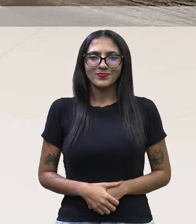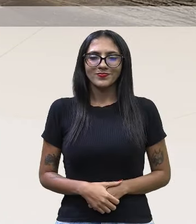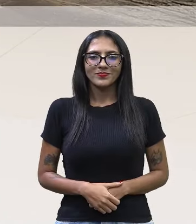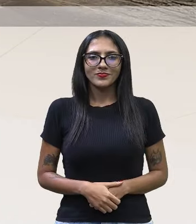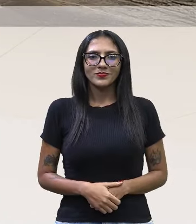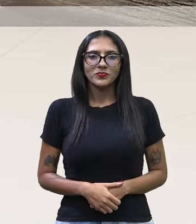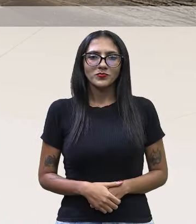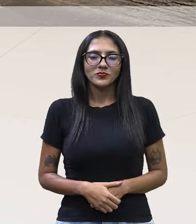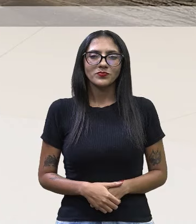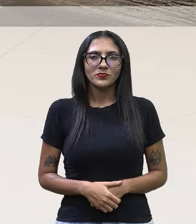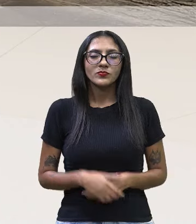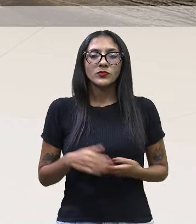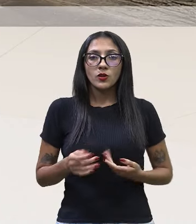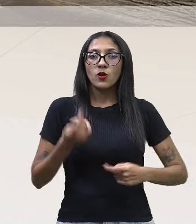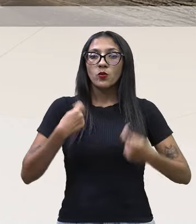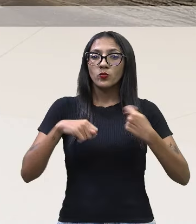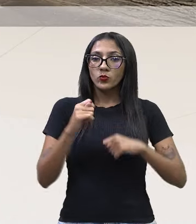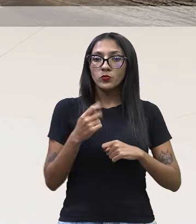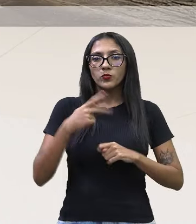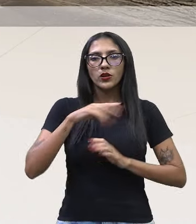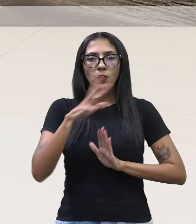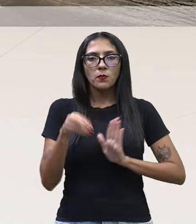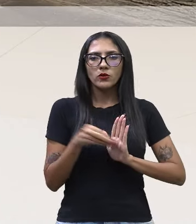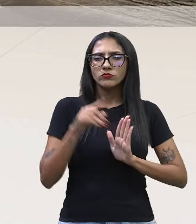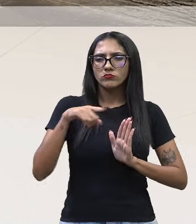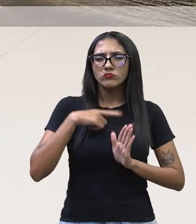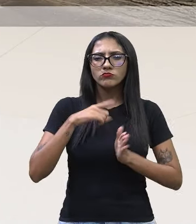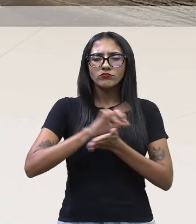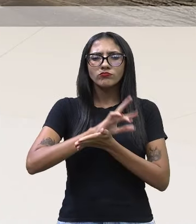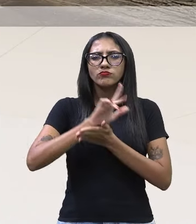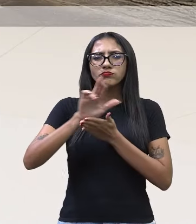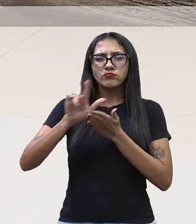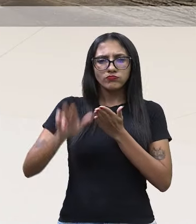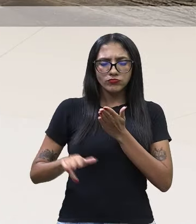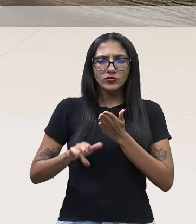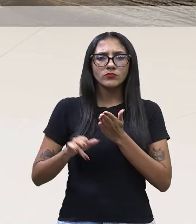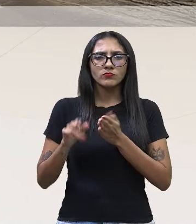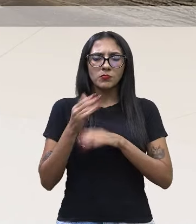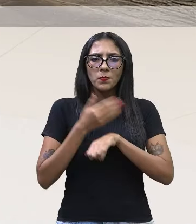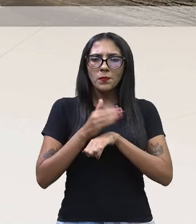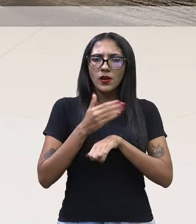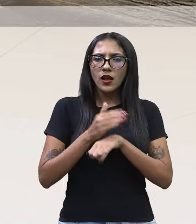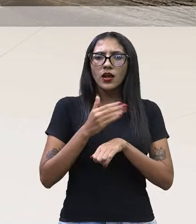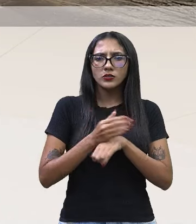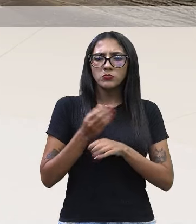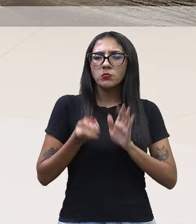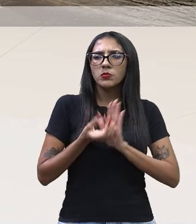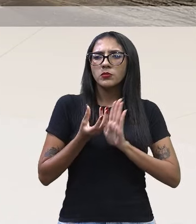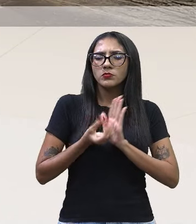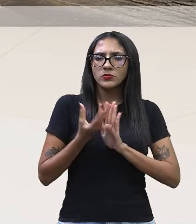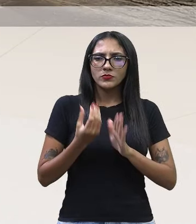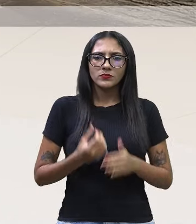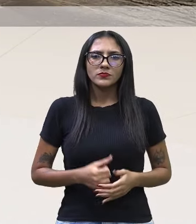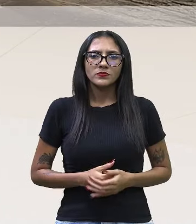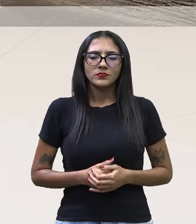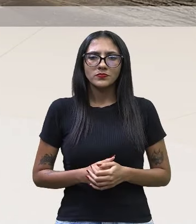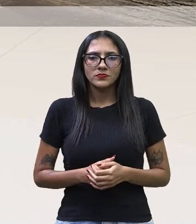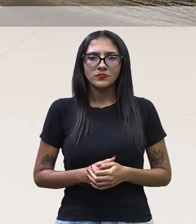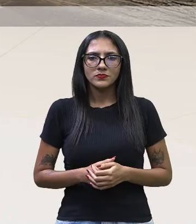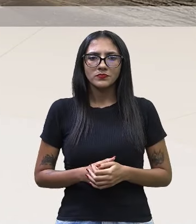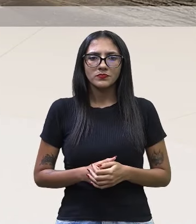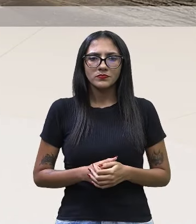aí a economia na Amazônia marcada pela diversidade de atividades produtivas Professor nesse Cromo aí